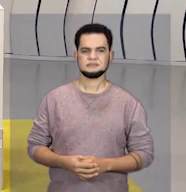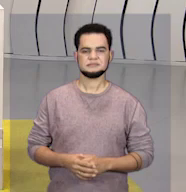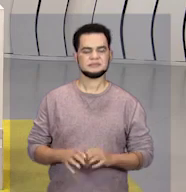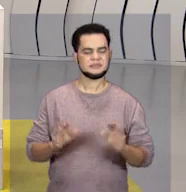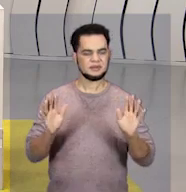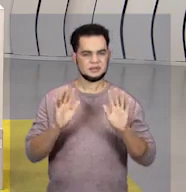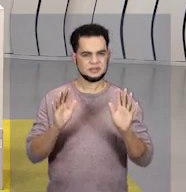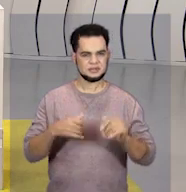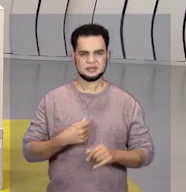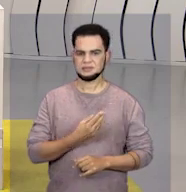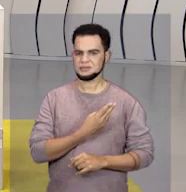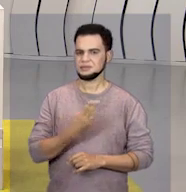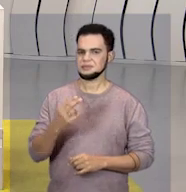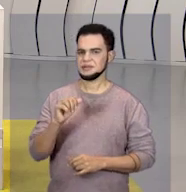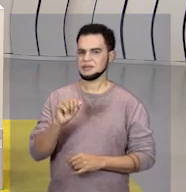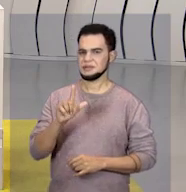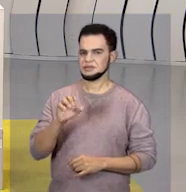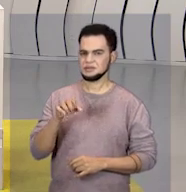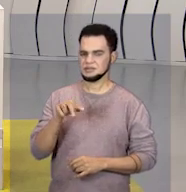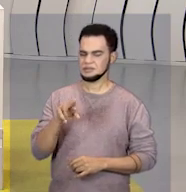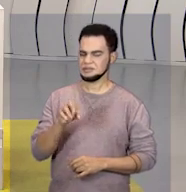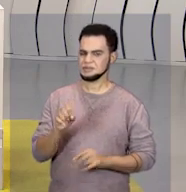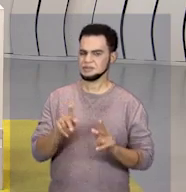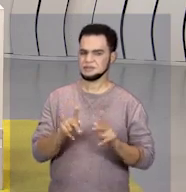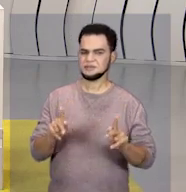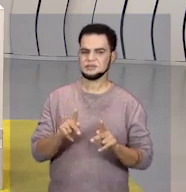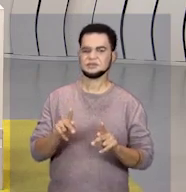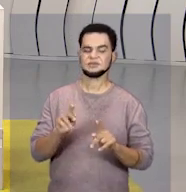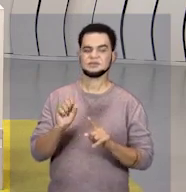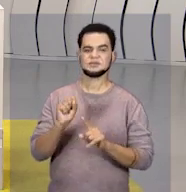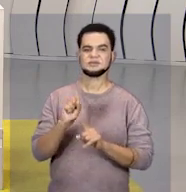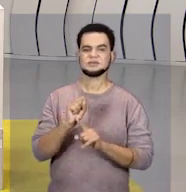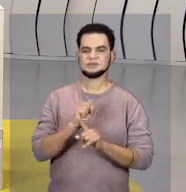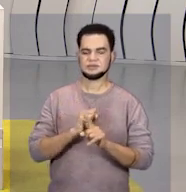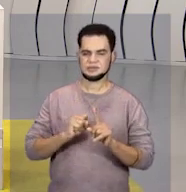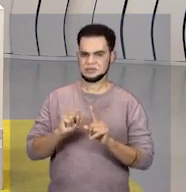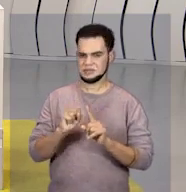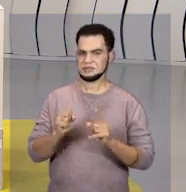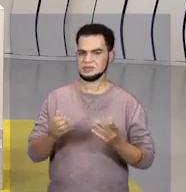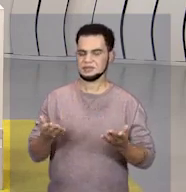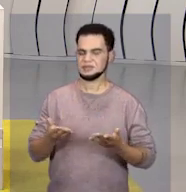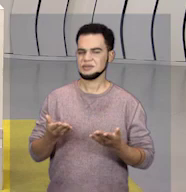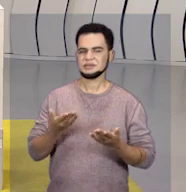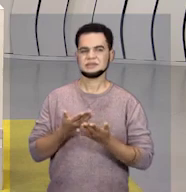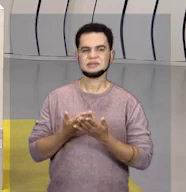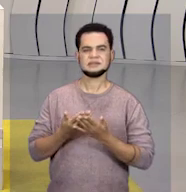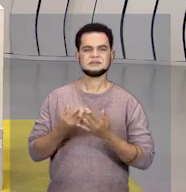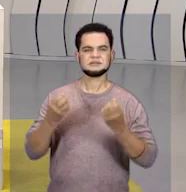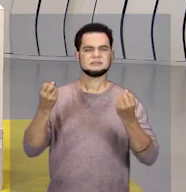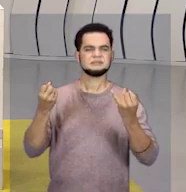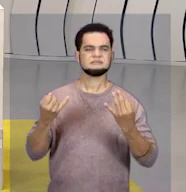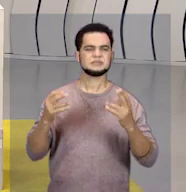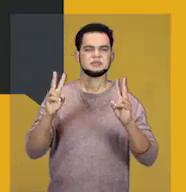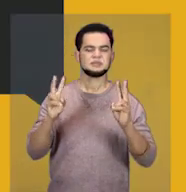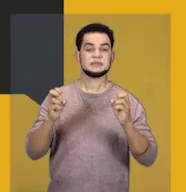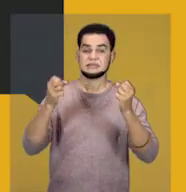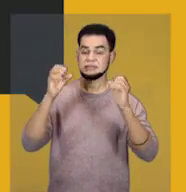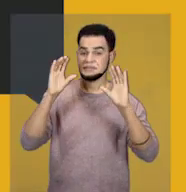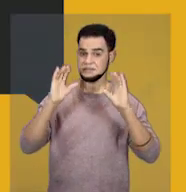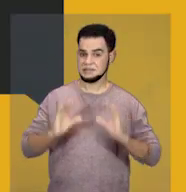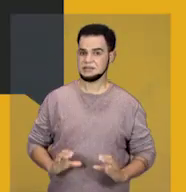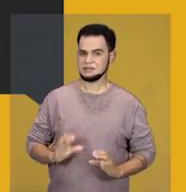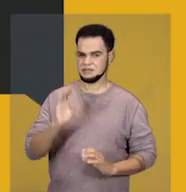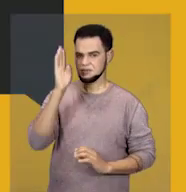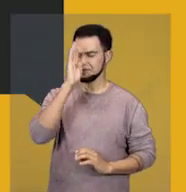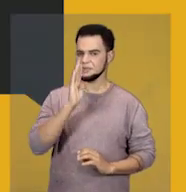Olá, gente. Meu nome é Alexandre, eu sou professor de Sociologia e na aula de hoje a gente vai falar sobre a cidadania no Brasil. Esse é o tema, né?